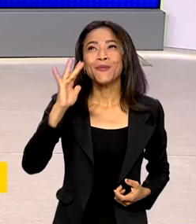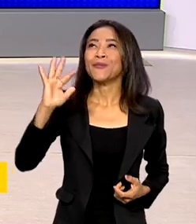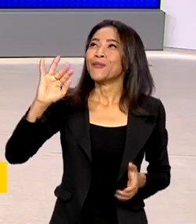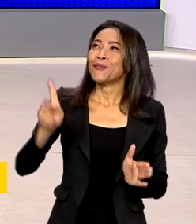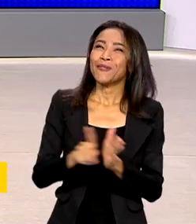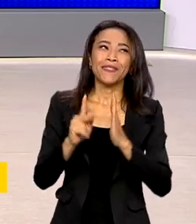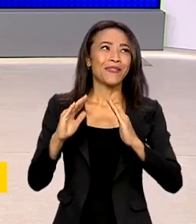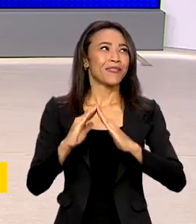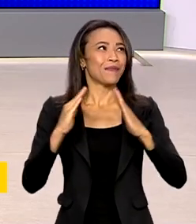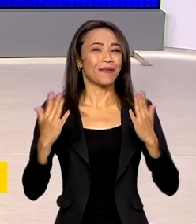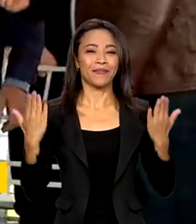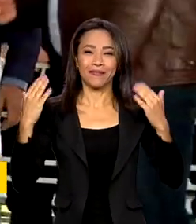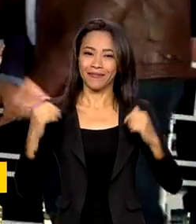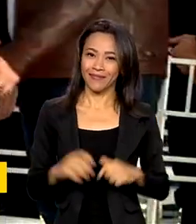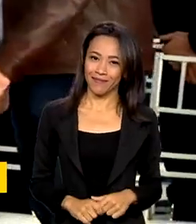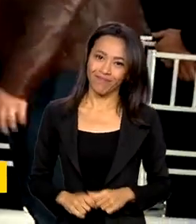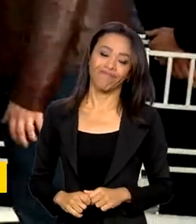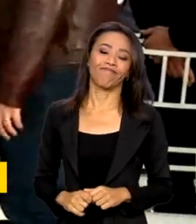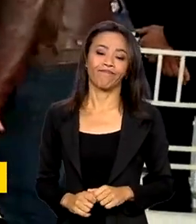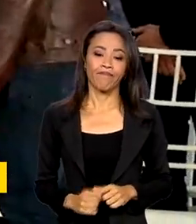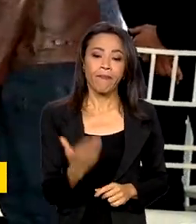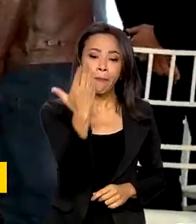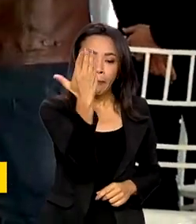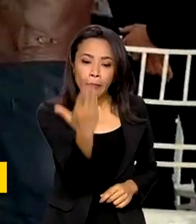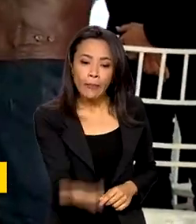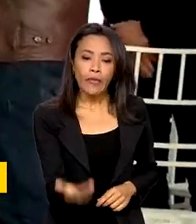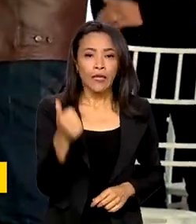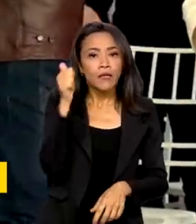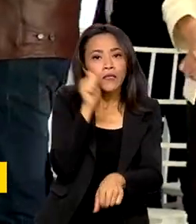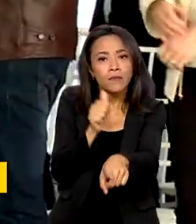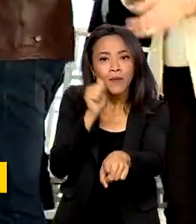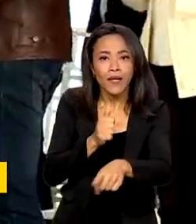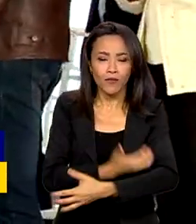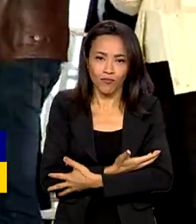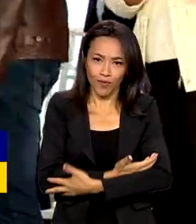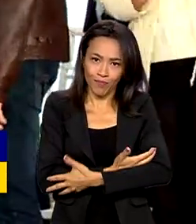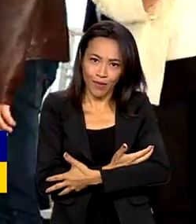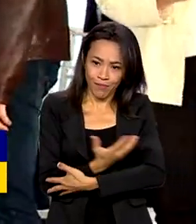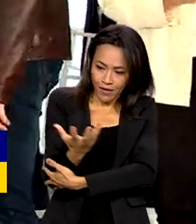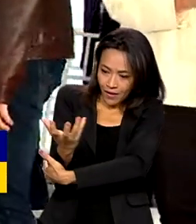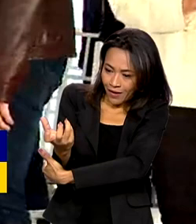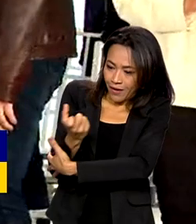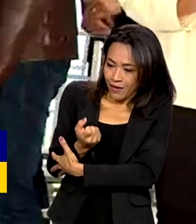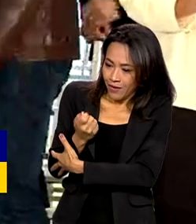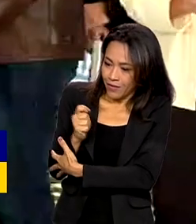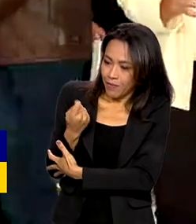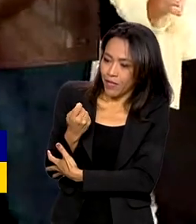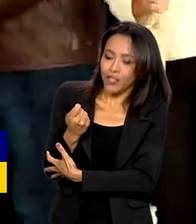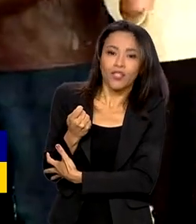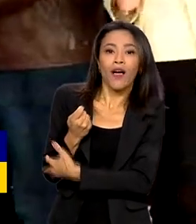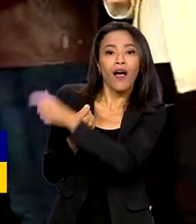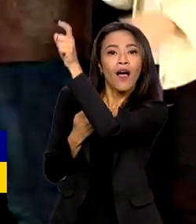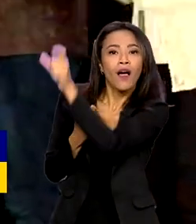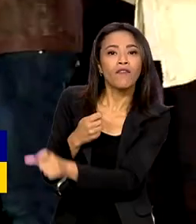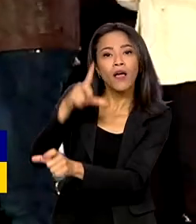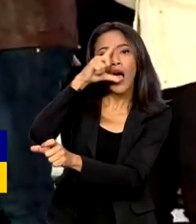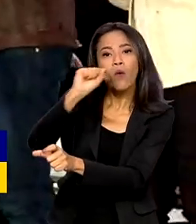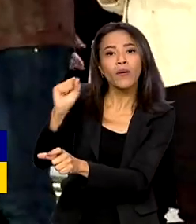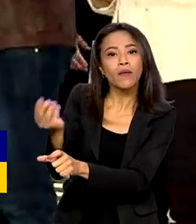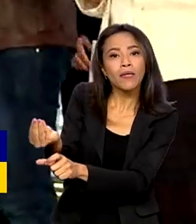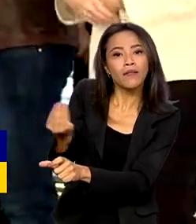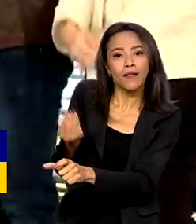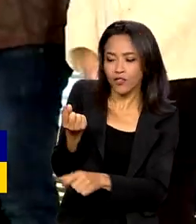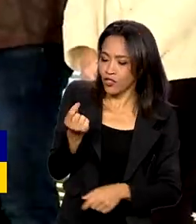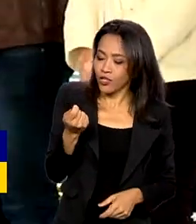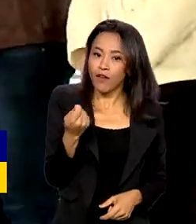da casa própria quando a dona de casa Josimar com o bebê no colo recebeu das mãos do vice-presidente geral do Alckmin